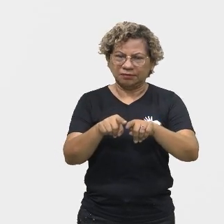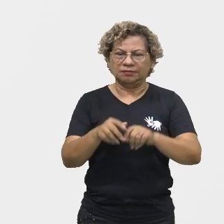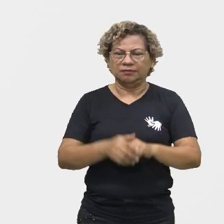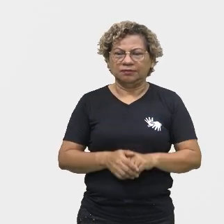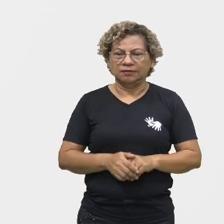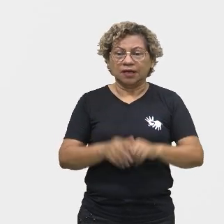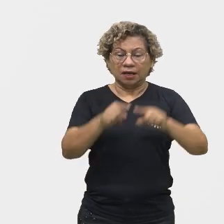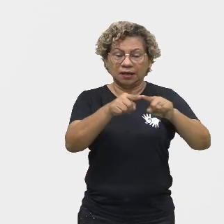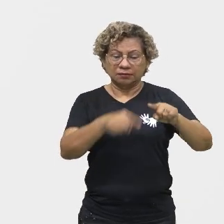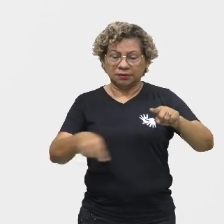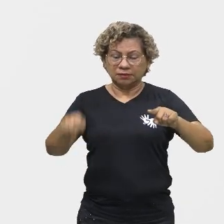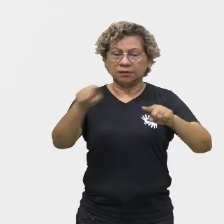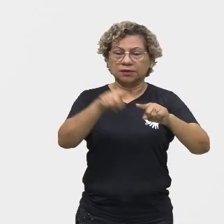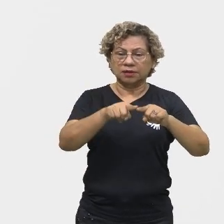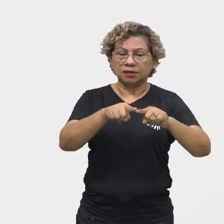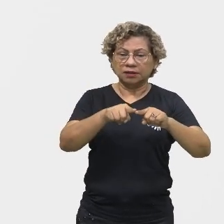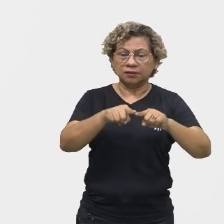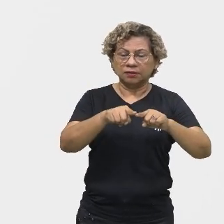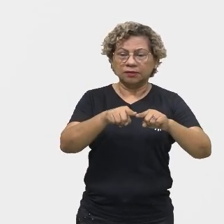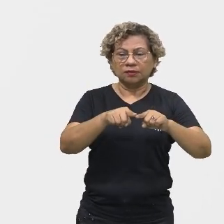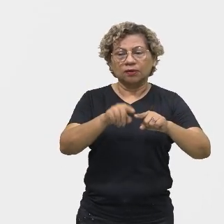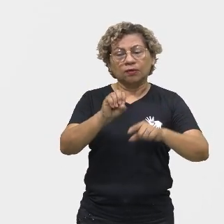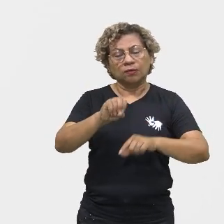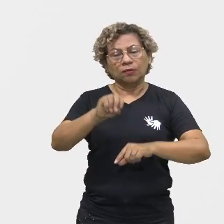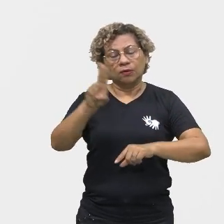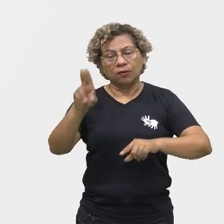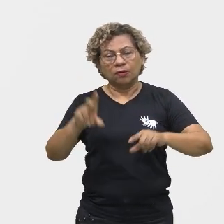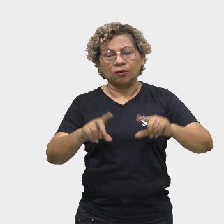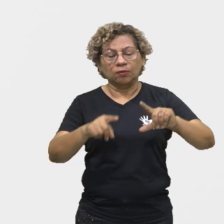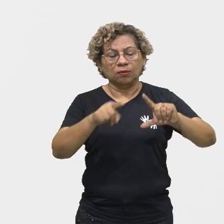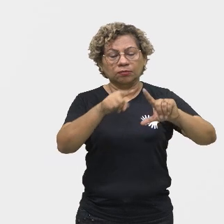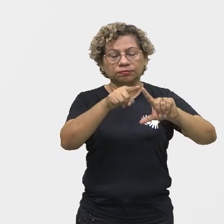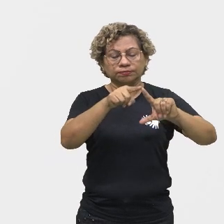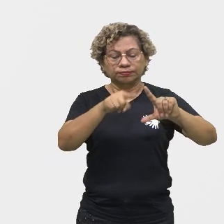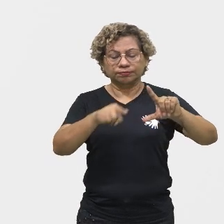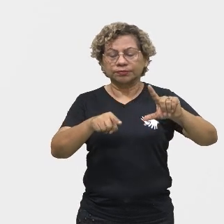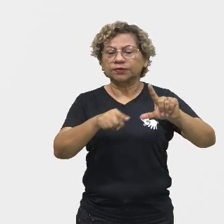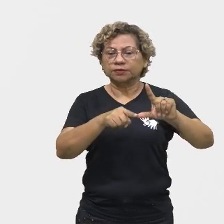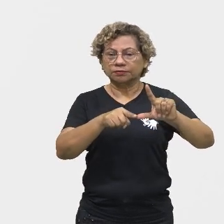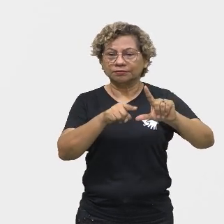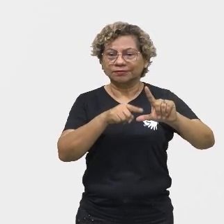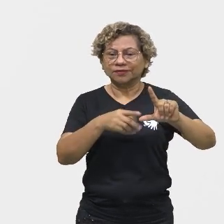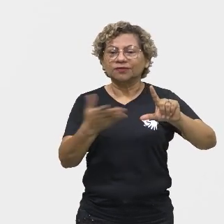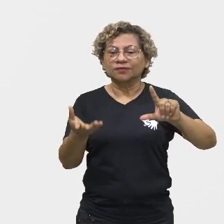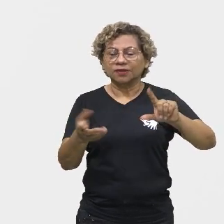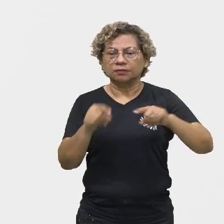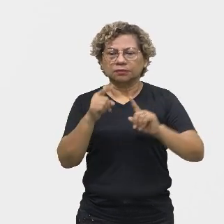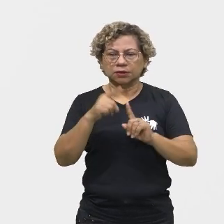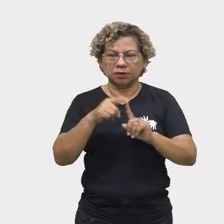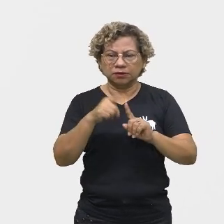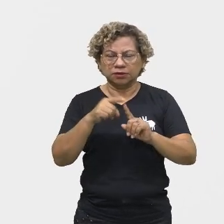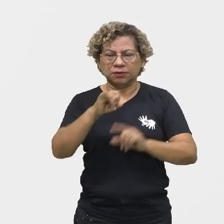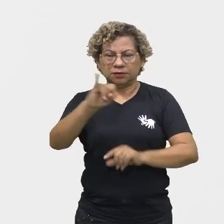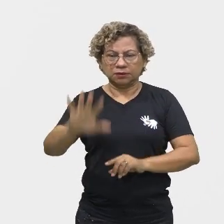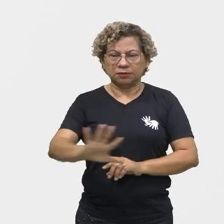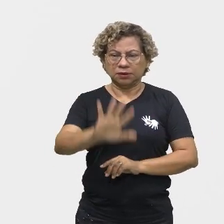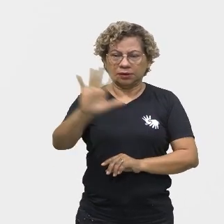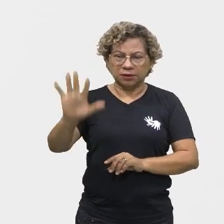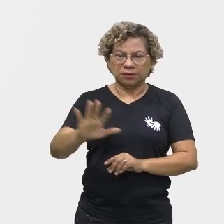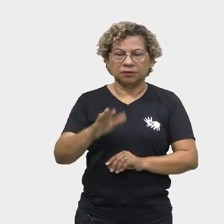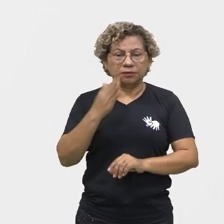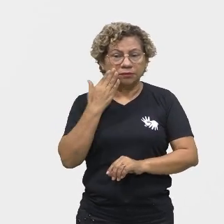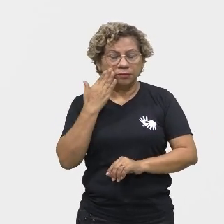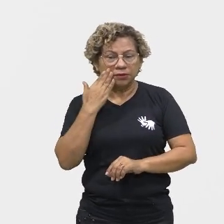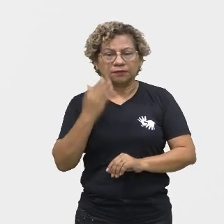Um círculo ou um triângulo? O que vocês acham que esse objeto, a imagem desse objeto que está